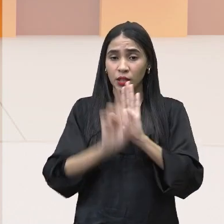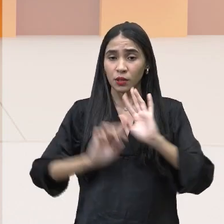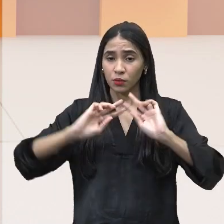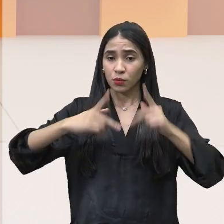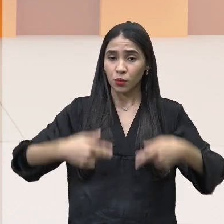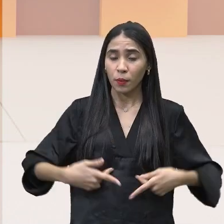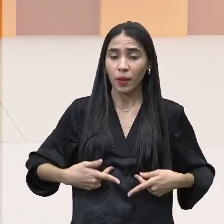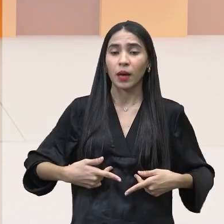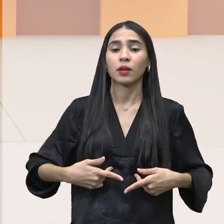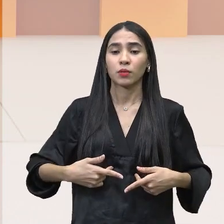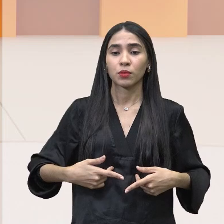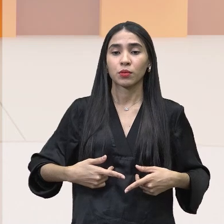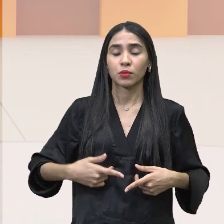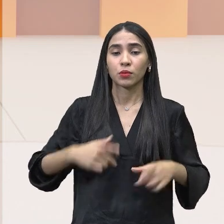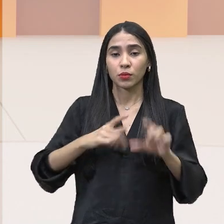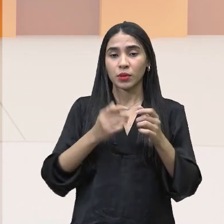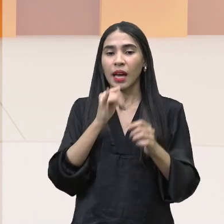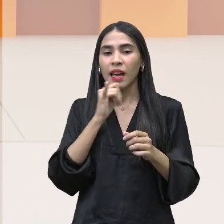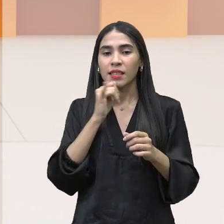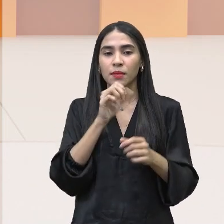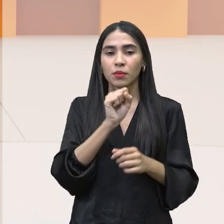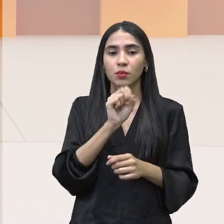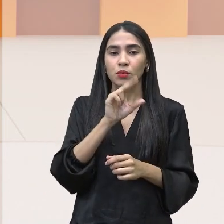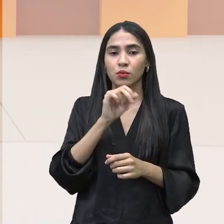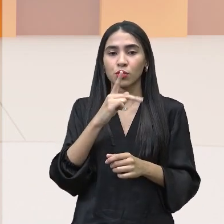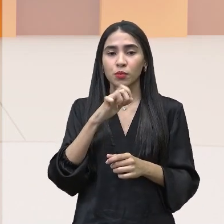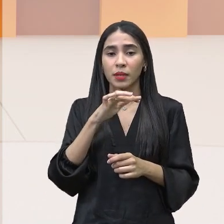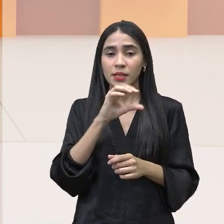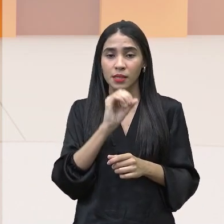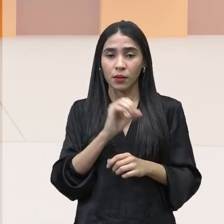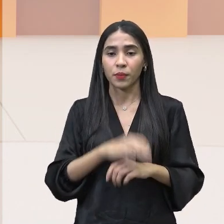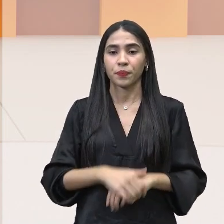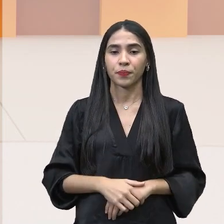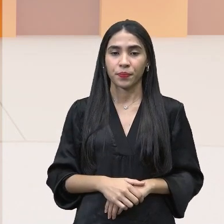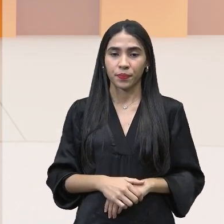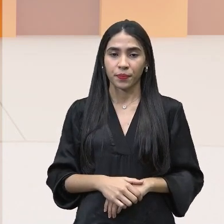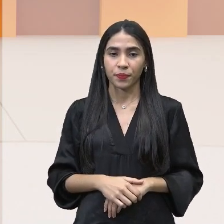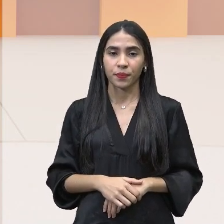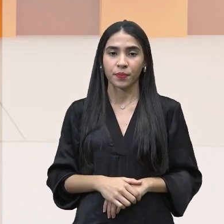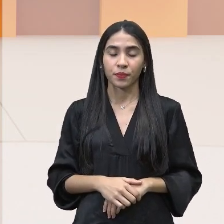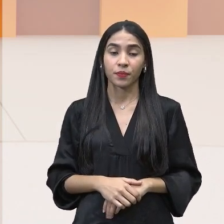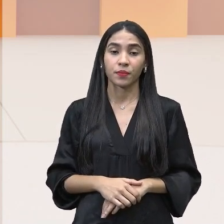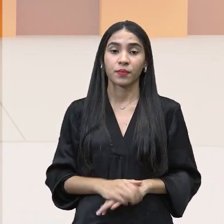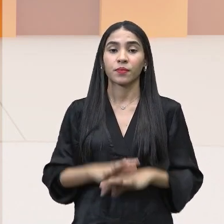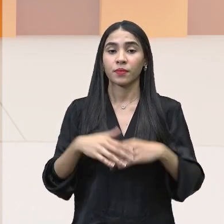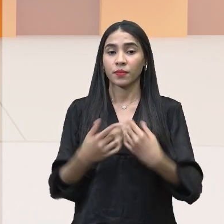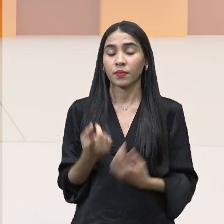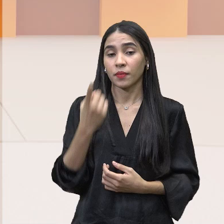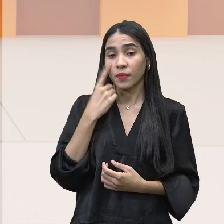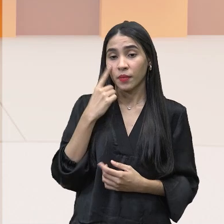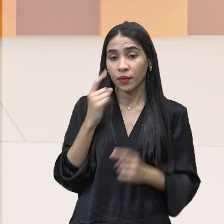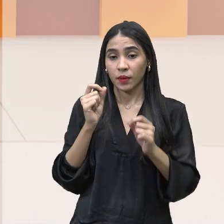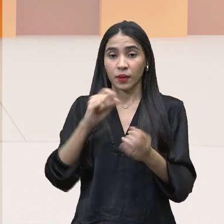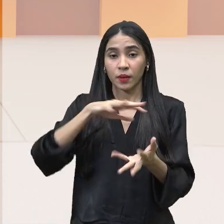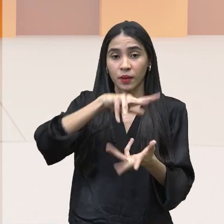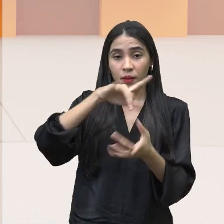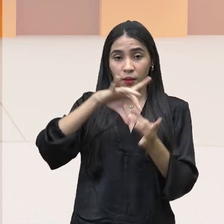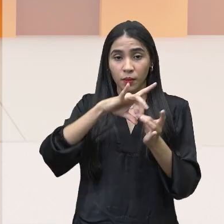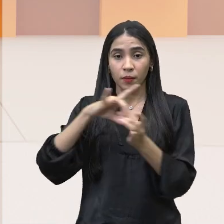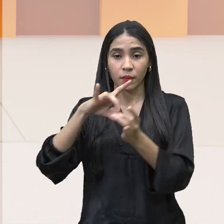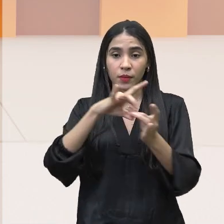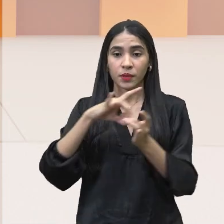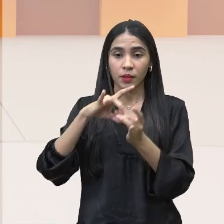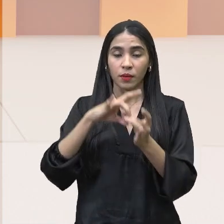eles reforçam que a globalização tem causado isso. Né? Muito bem. Então, nós vamos ver que a globalização ela